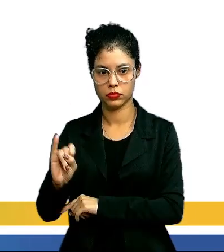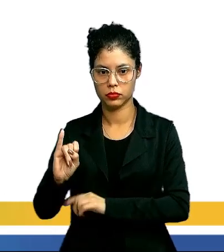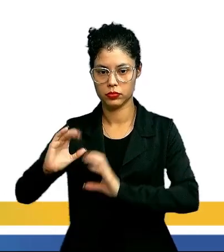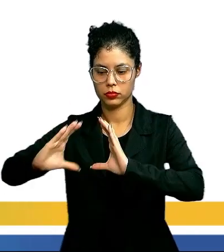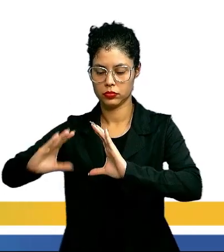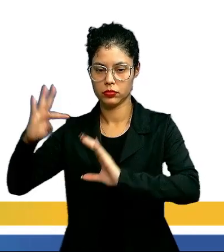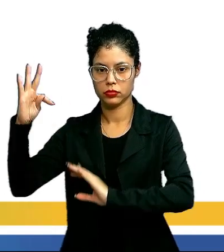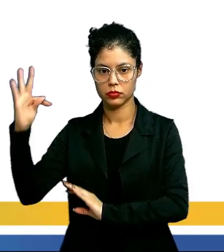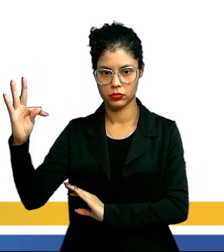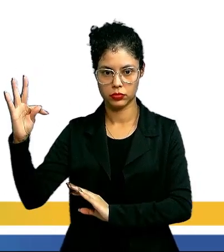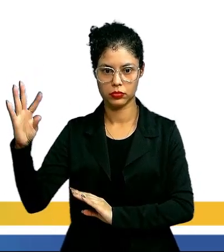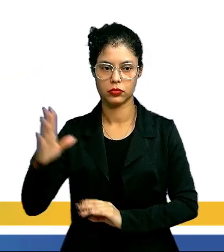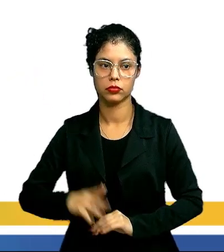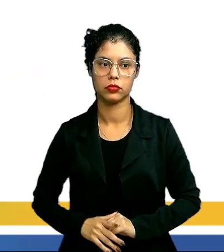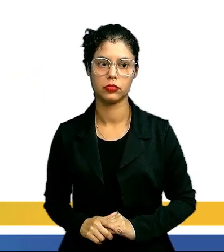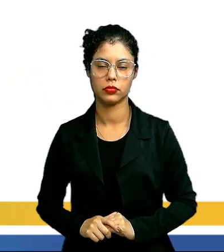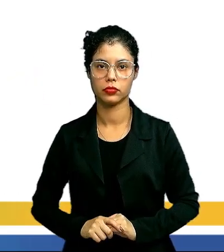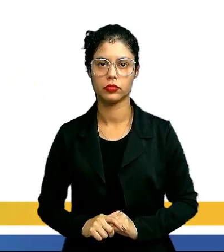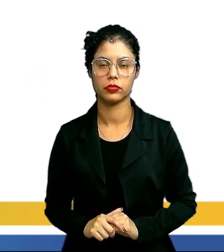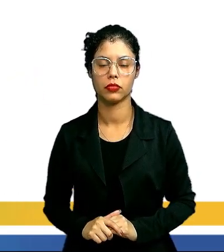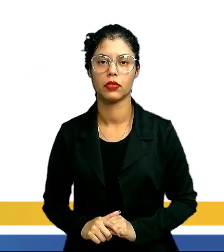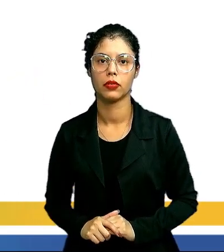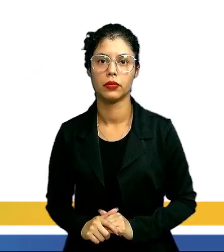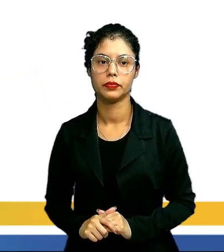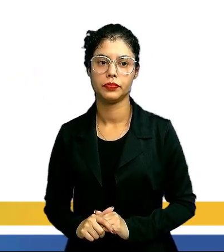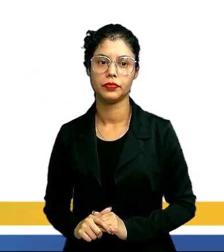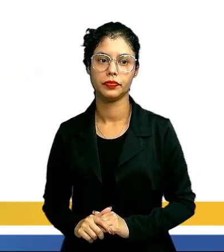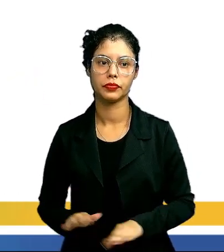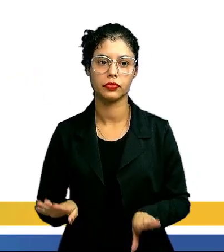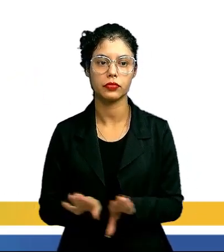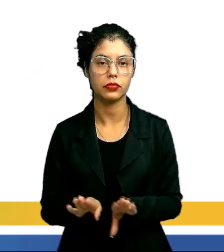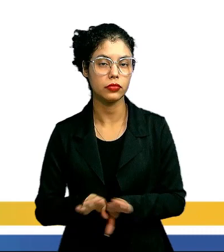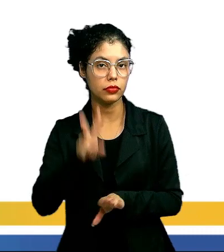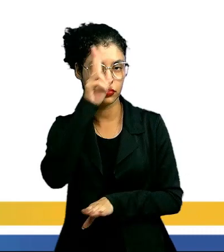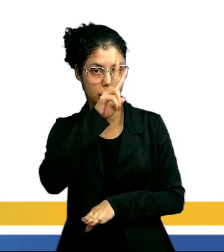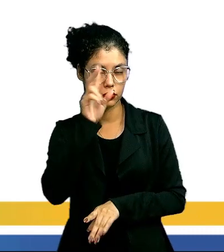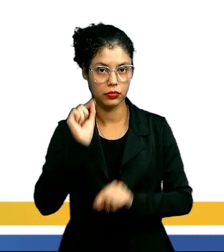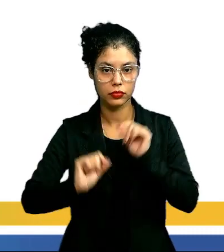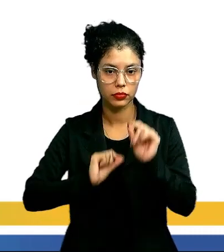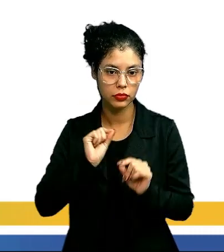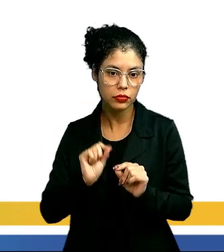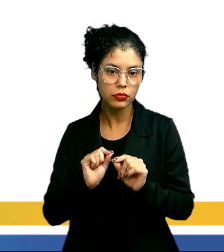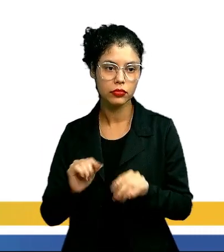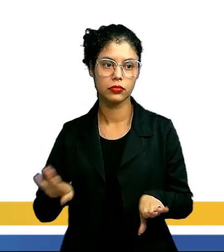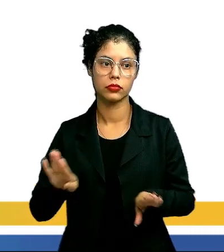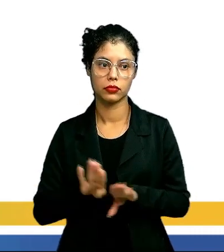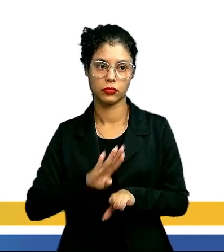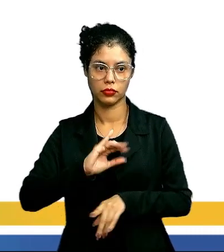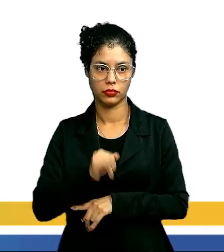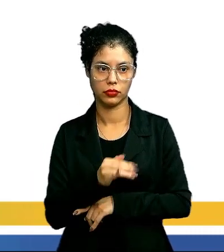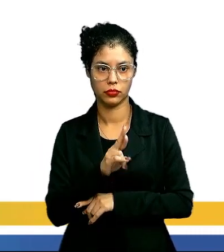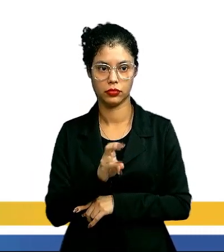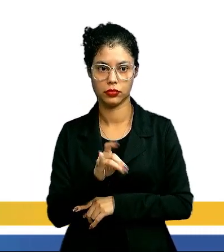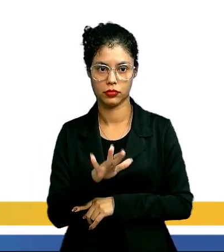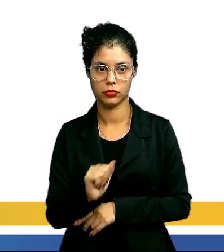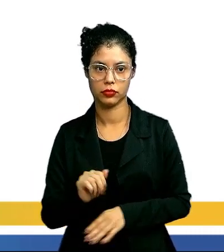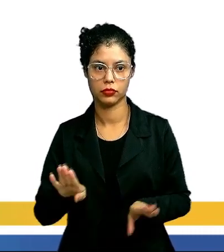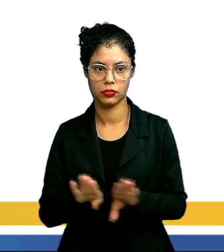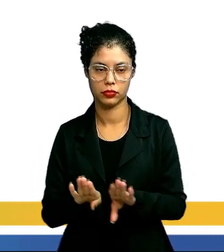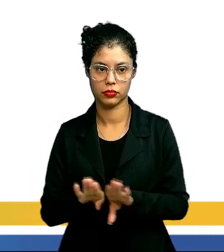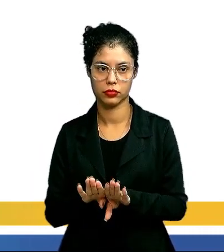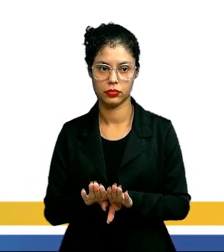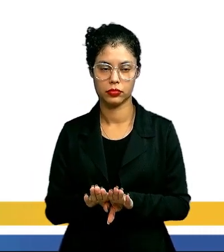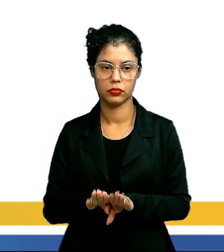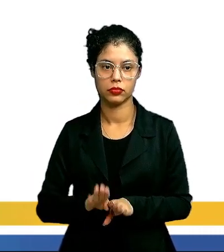1 mais a taxa elevado ao tempo Lembrando que o que difere juros compostos dos juros